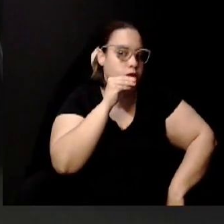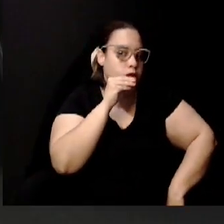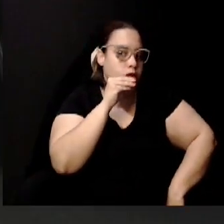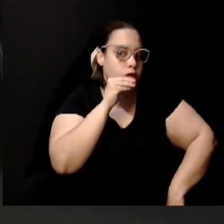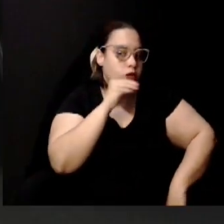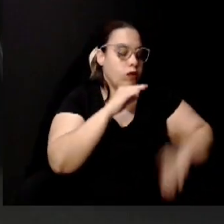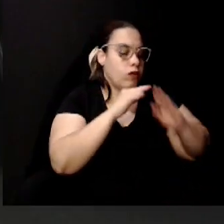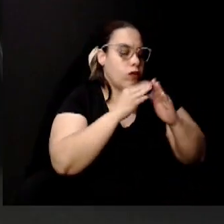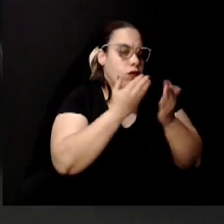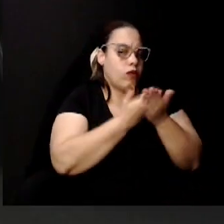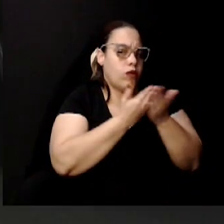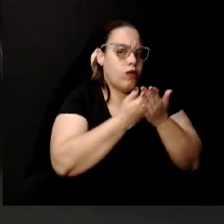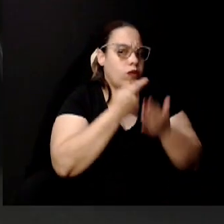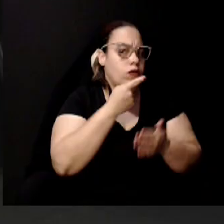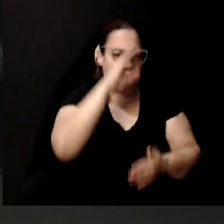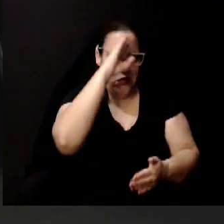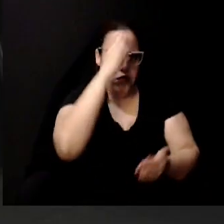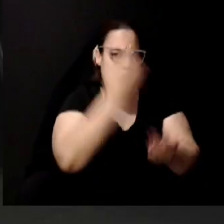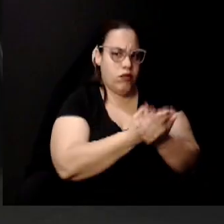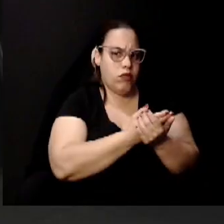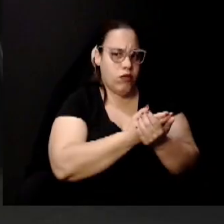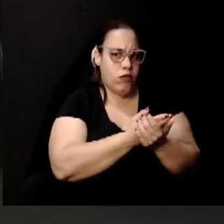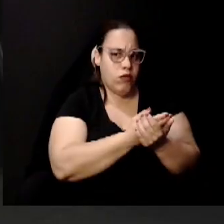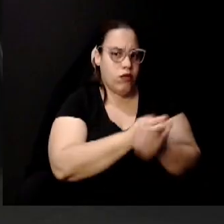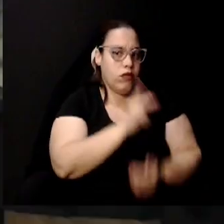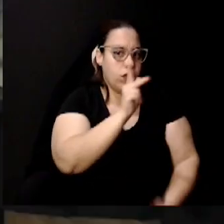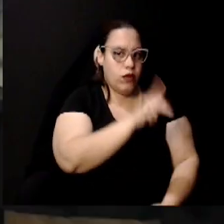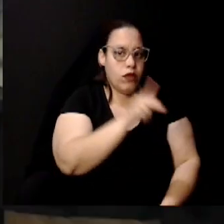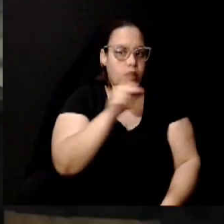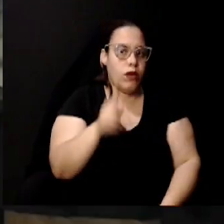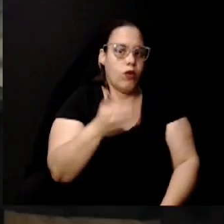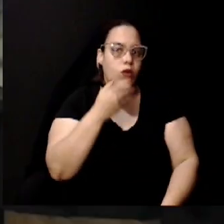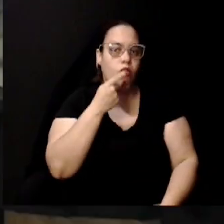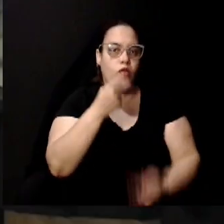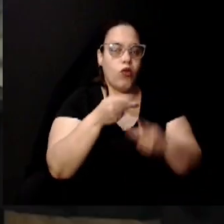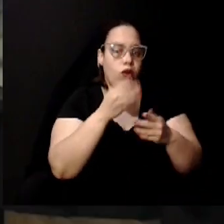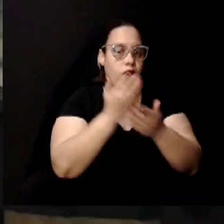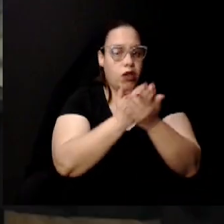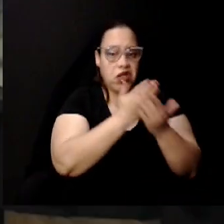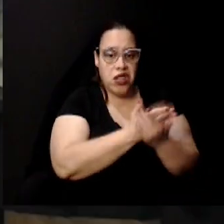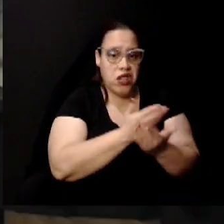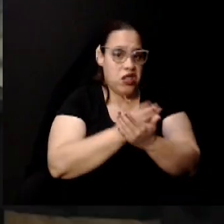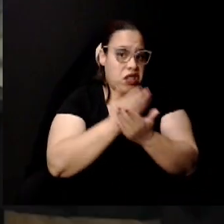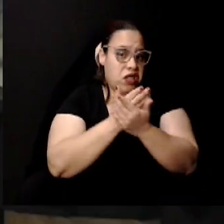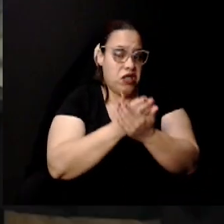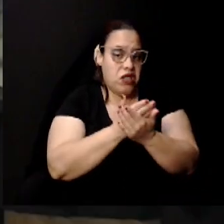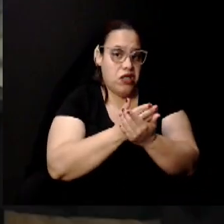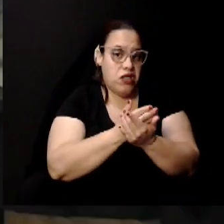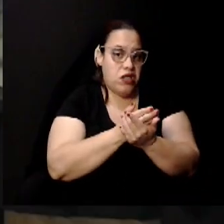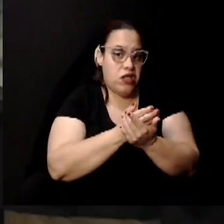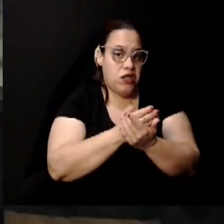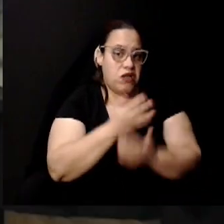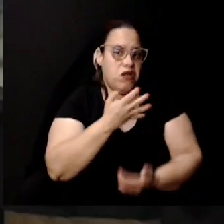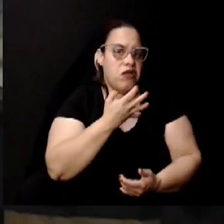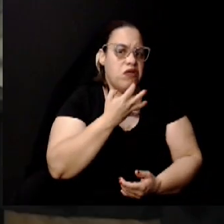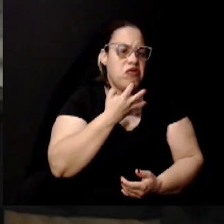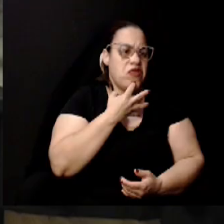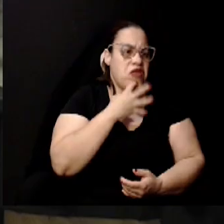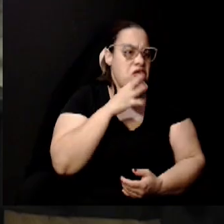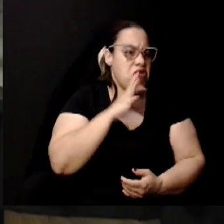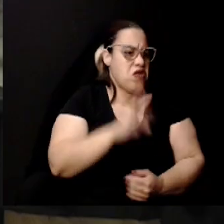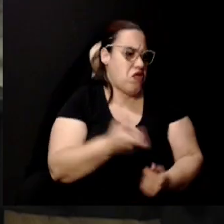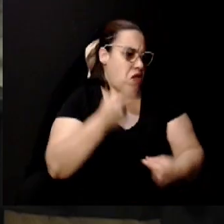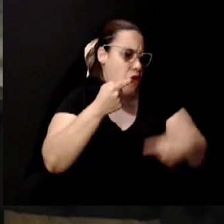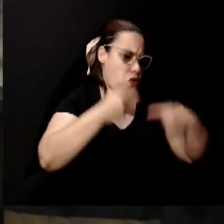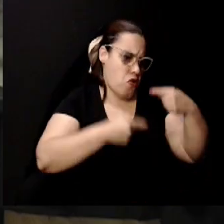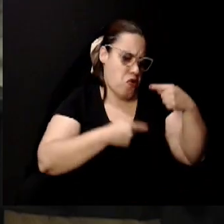eu acreditava piamente naquilo que o professor estava dizendo, eu estudava, e não sei se não se discutia tanto essa